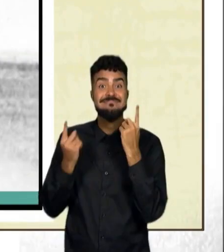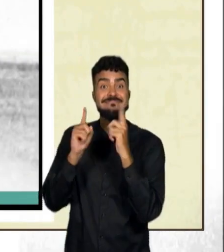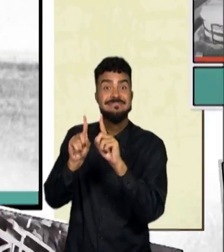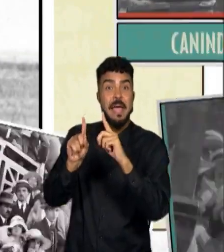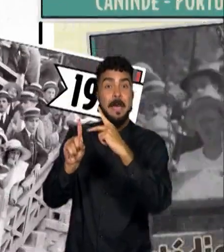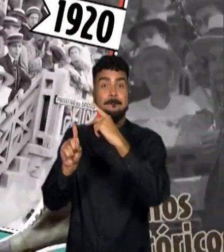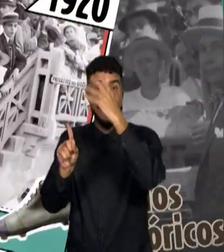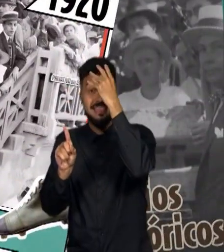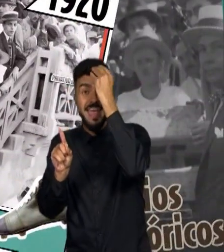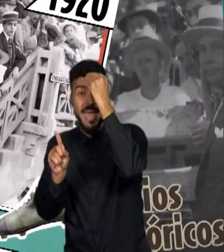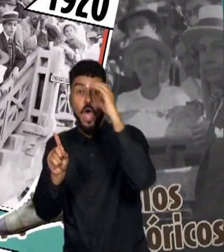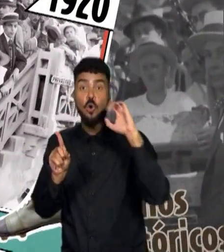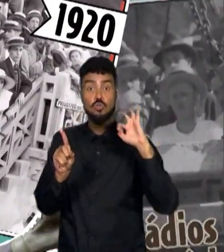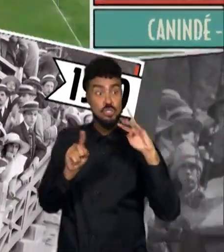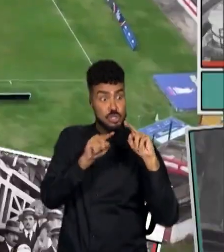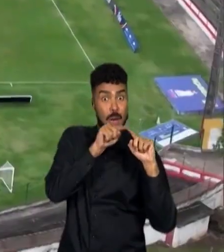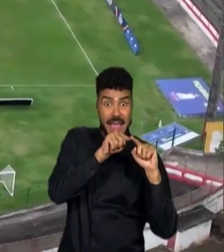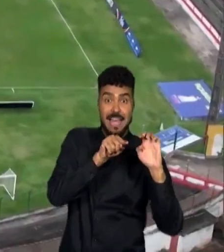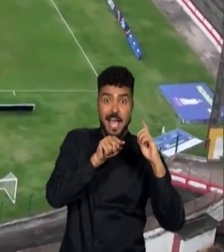Coutinho, jogou no Bangu também.